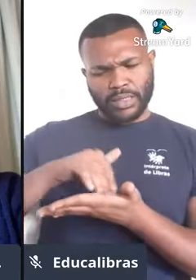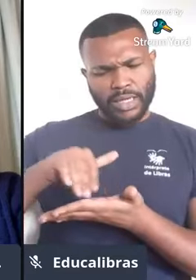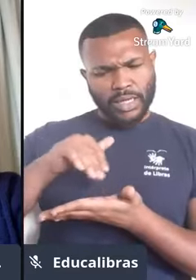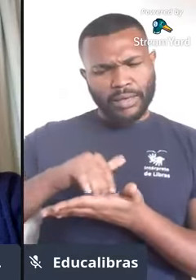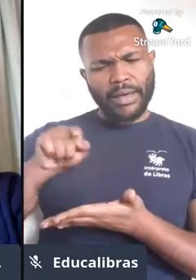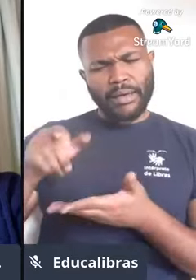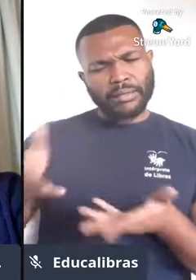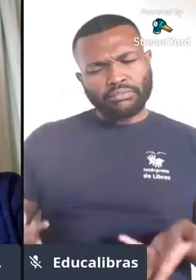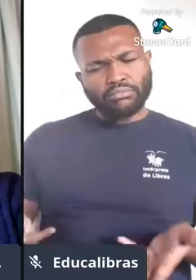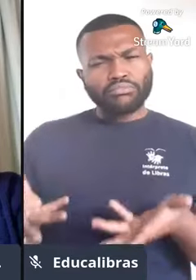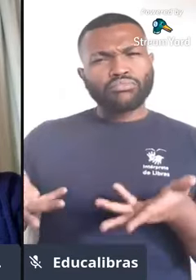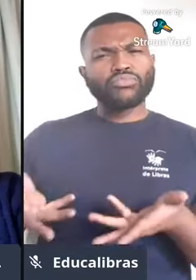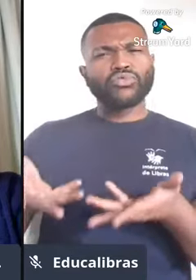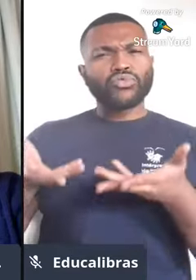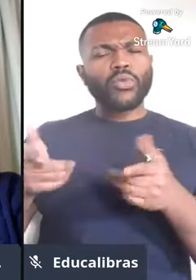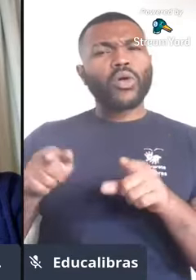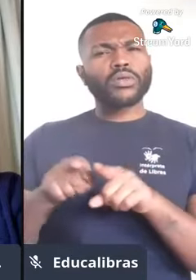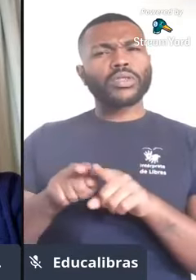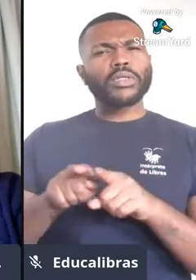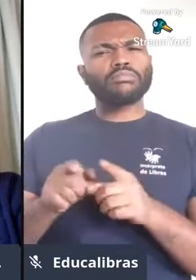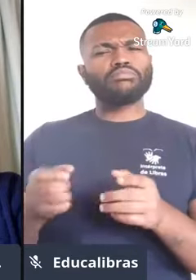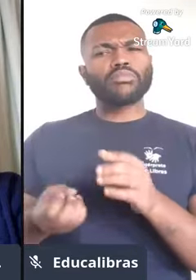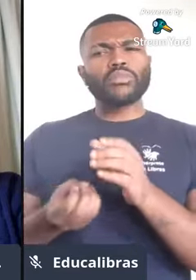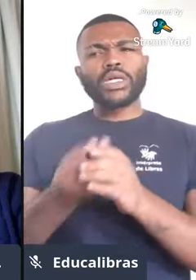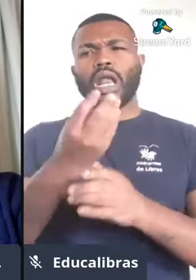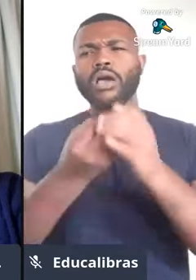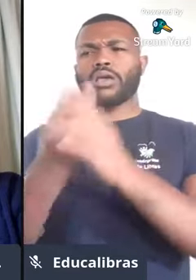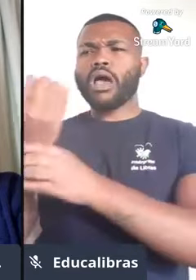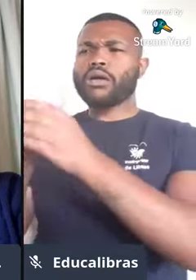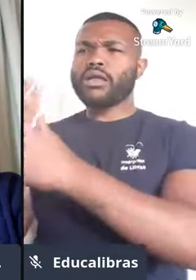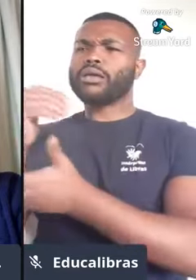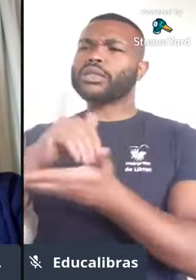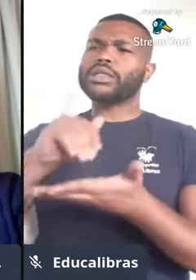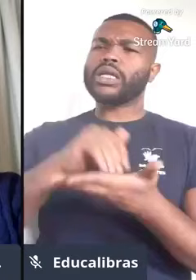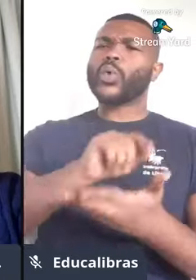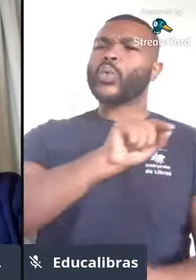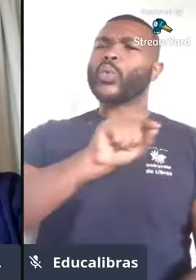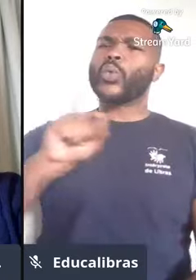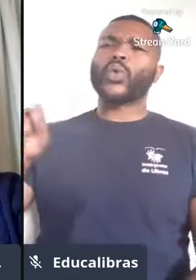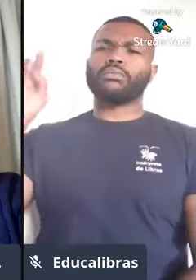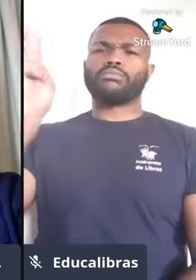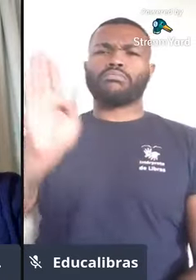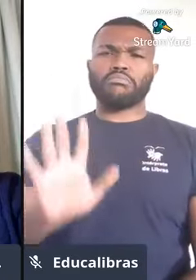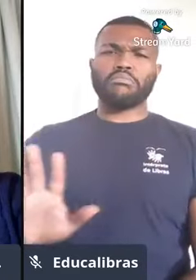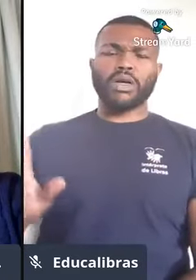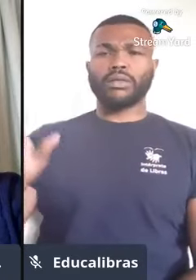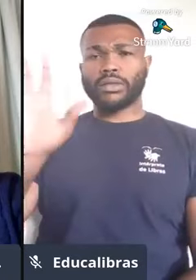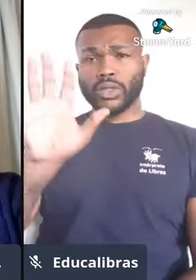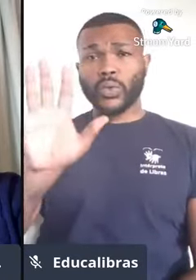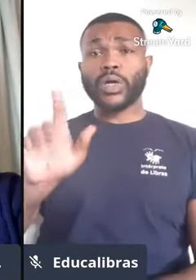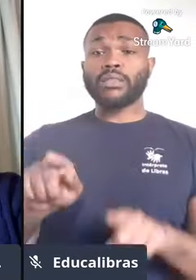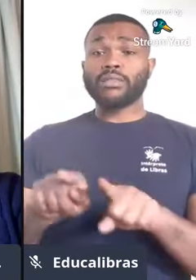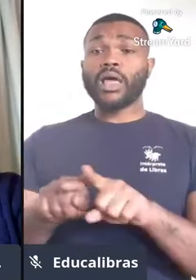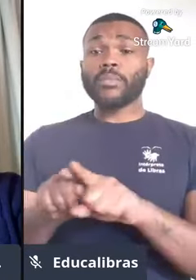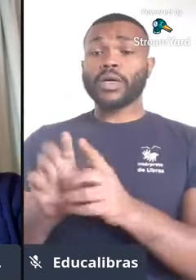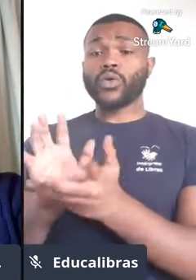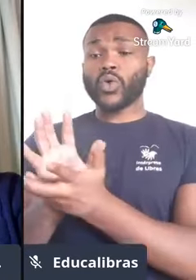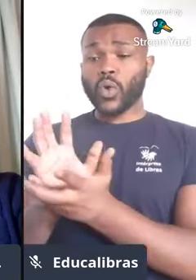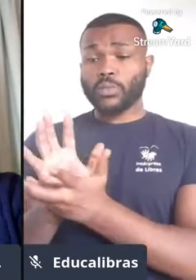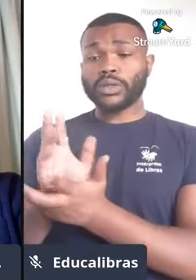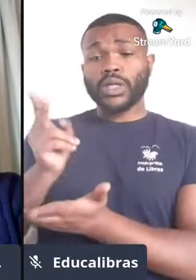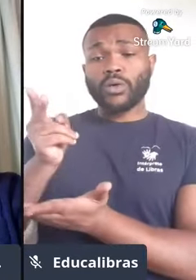estimulou, incentivou a criação de outras secretarias pelo Brasil, a exemplo da CPA, mais antiga,